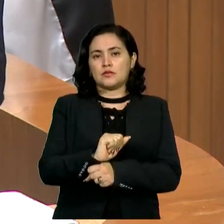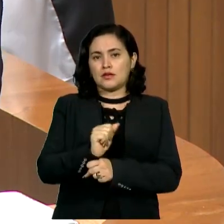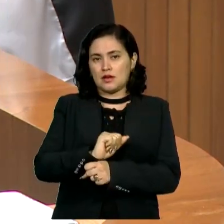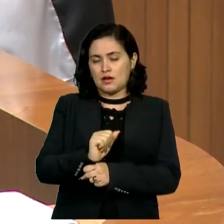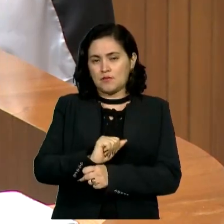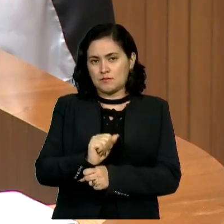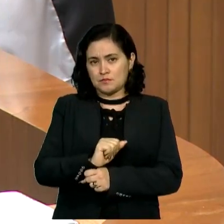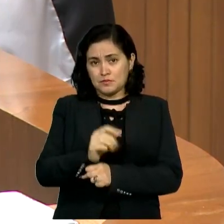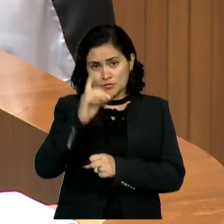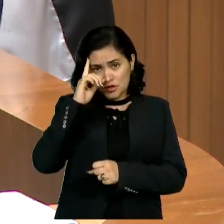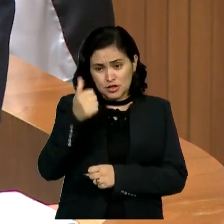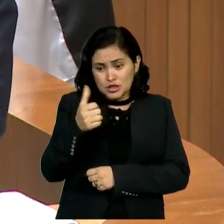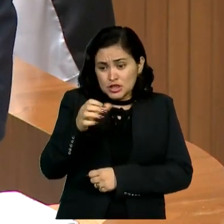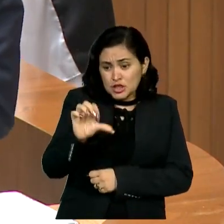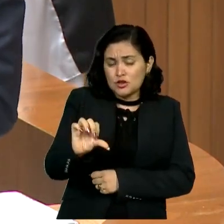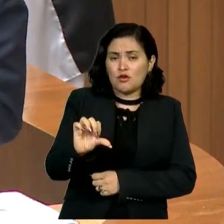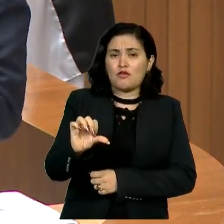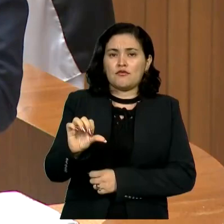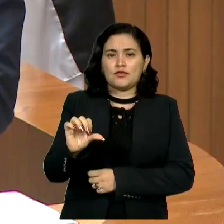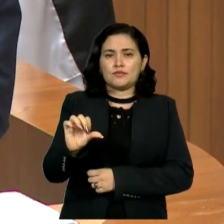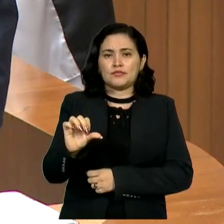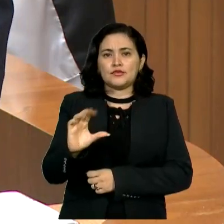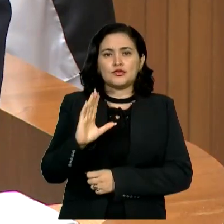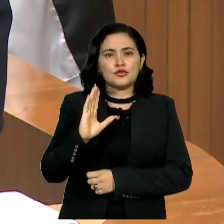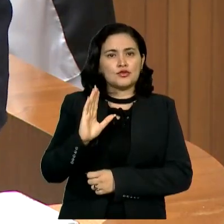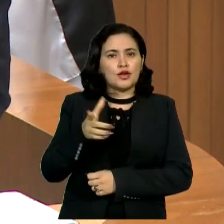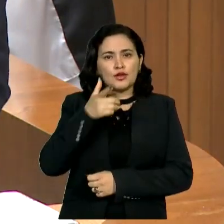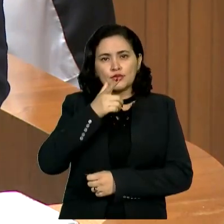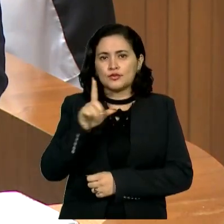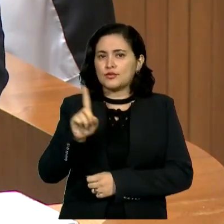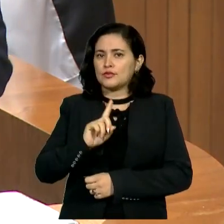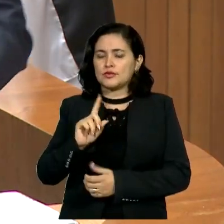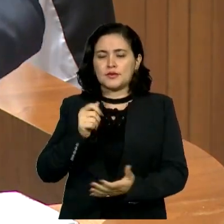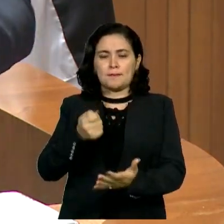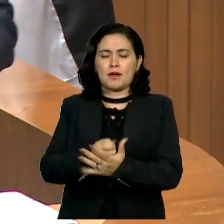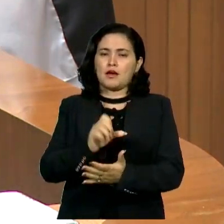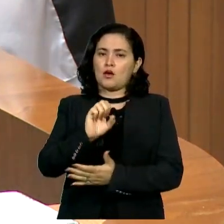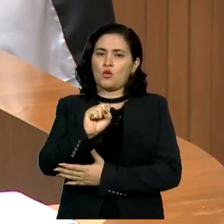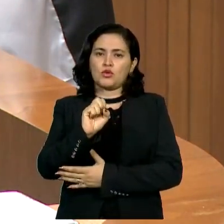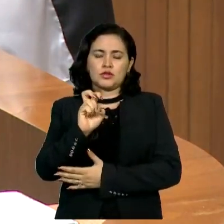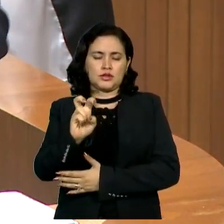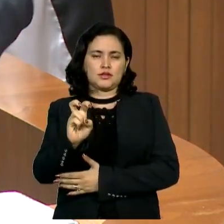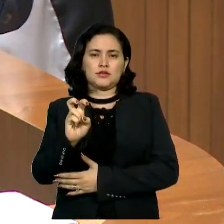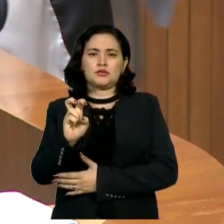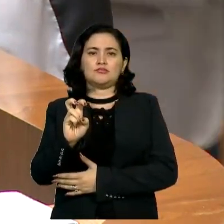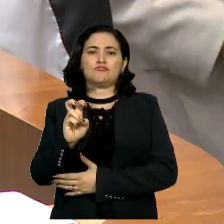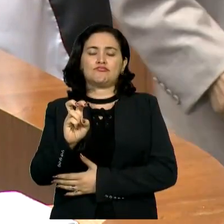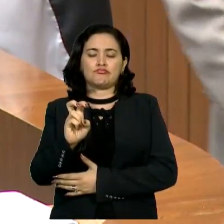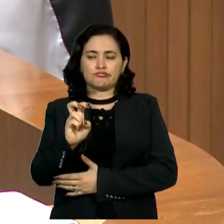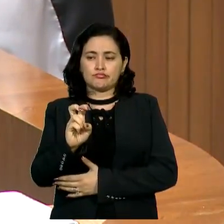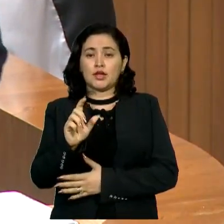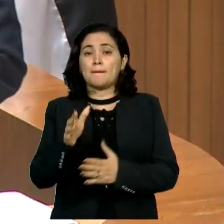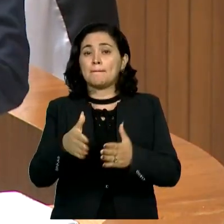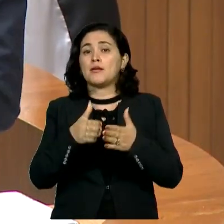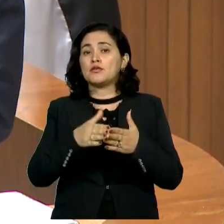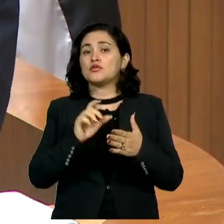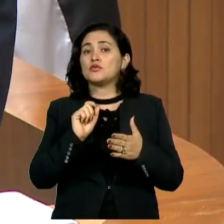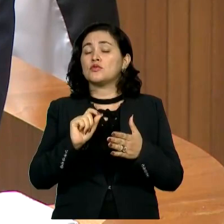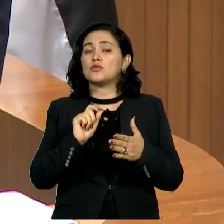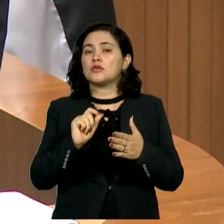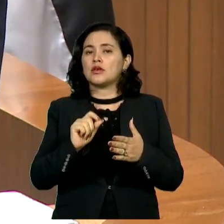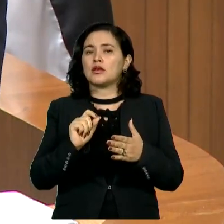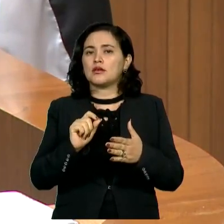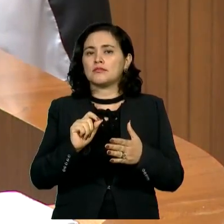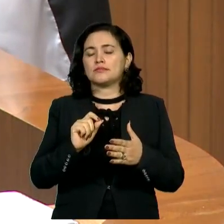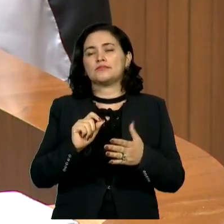aí sem conseguir tirar a taxa e agora estão tendo prejuízo. O que se pede? Razoabilidade. Quem